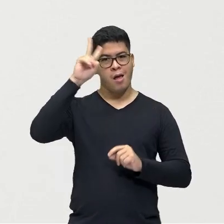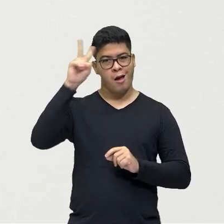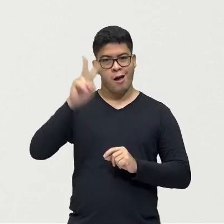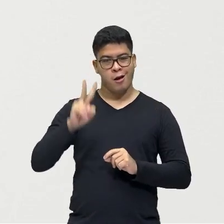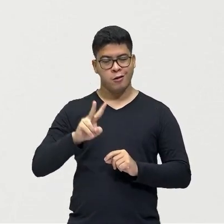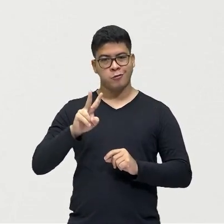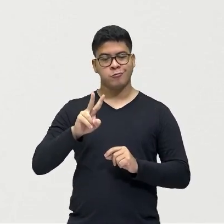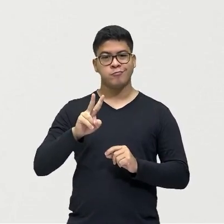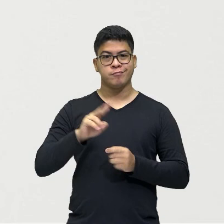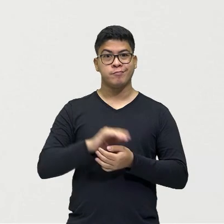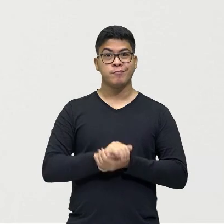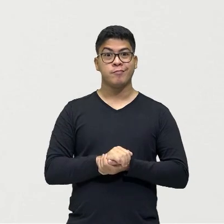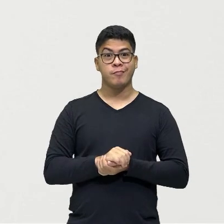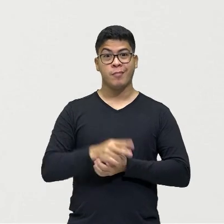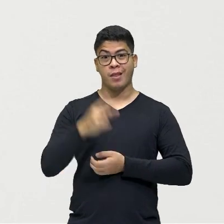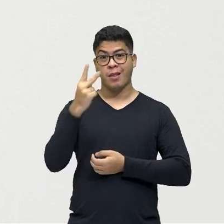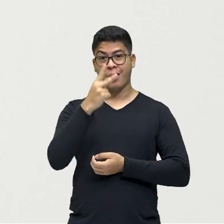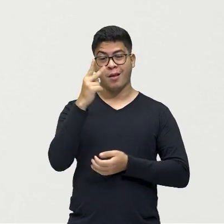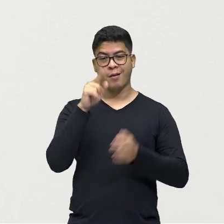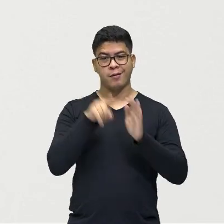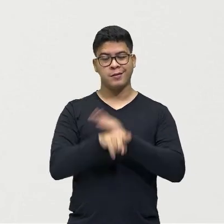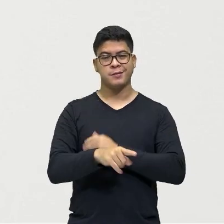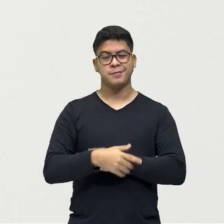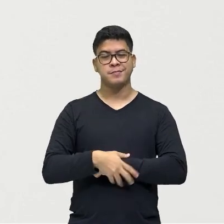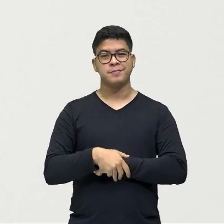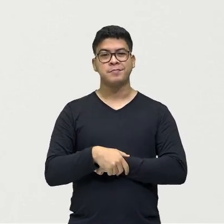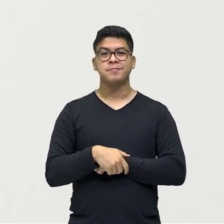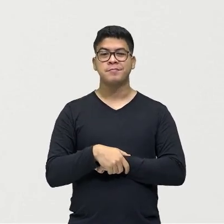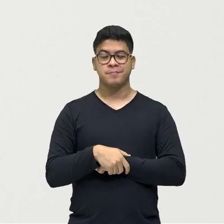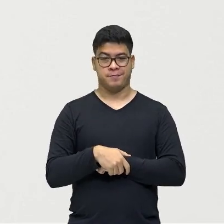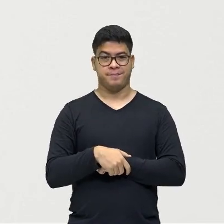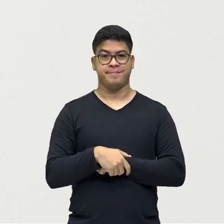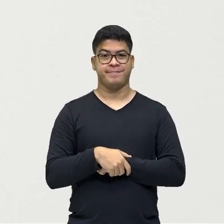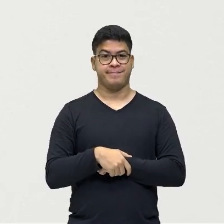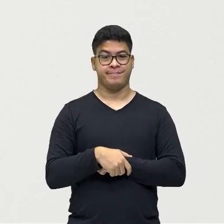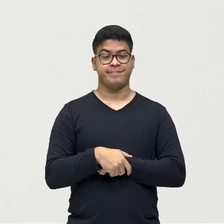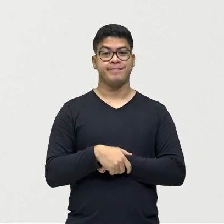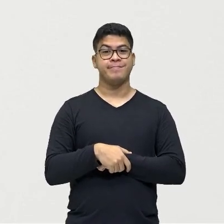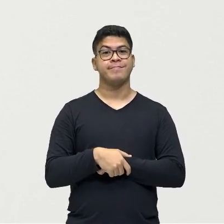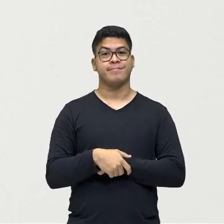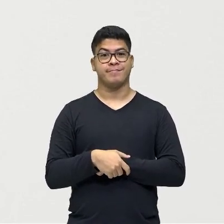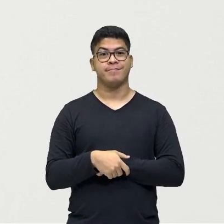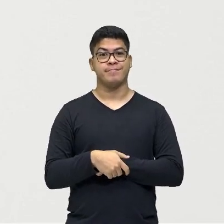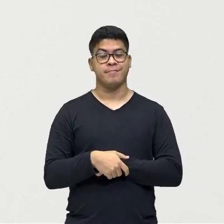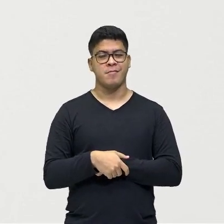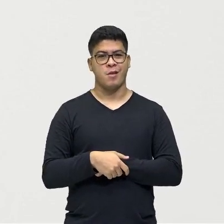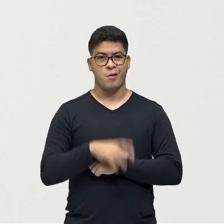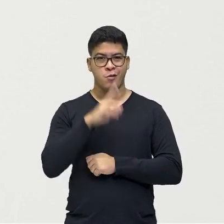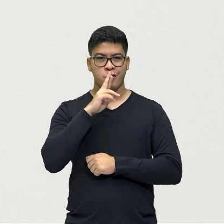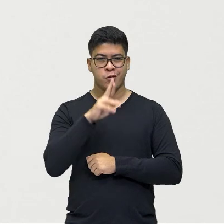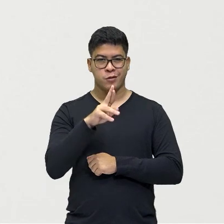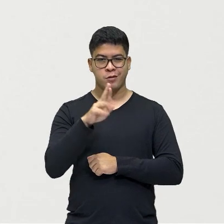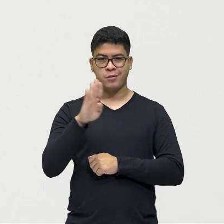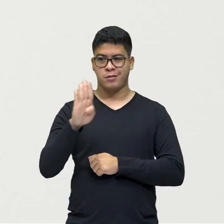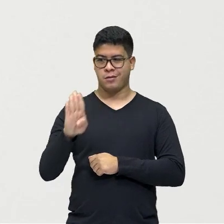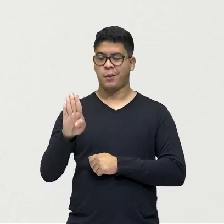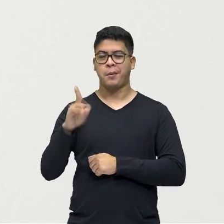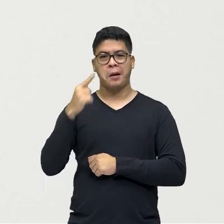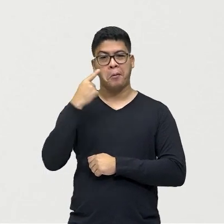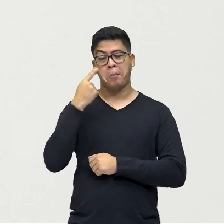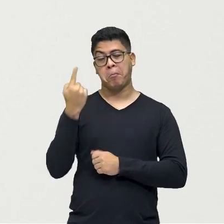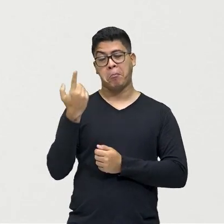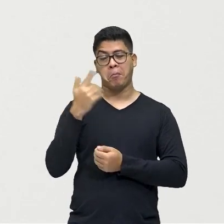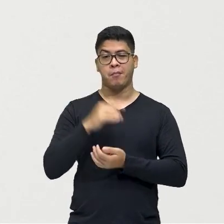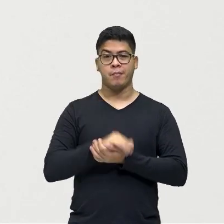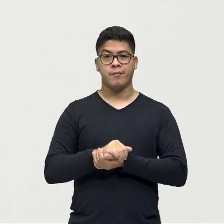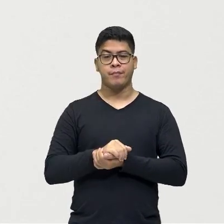lendas. Prosseguindo, vamos à questão 2. Vocês disseram que é a letra B, Vamos ver. Essa dança